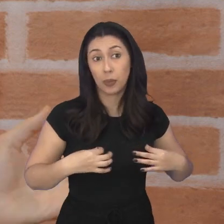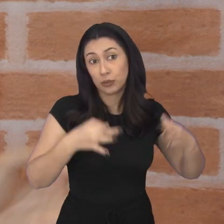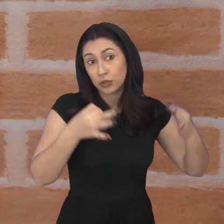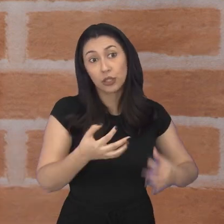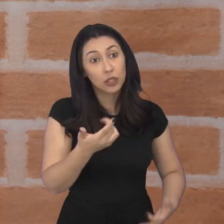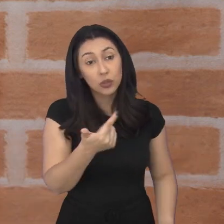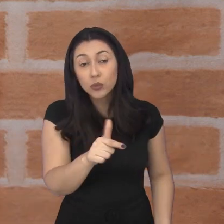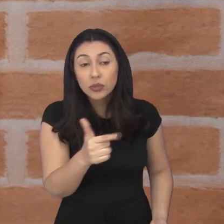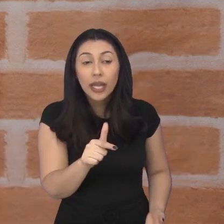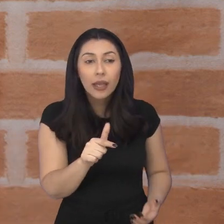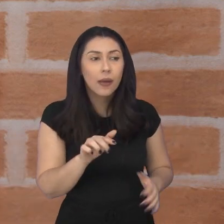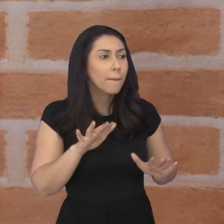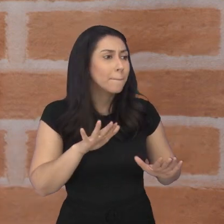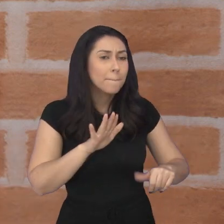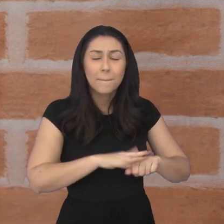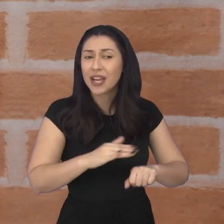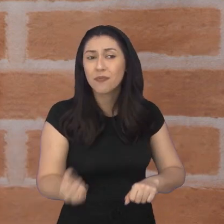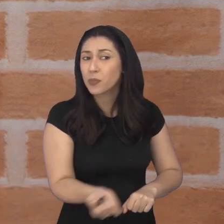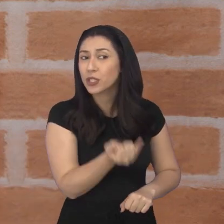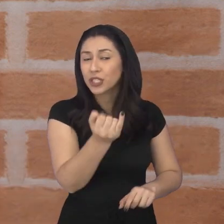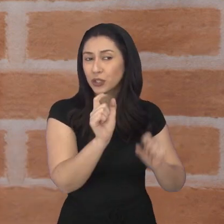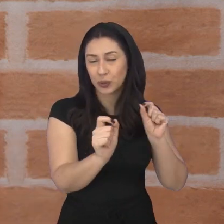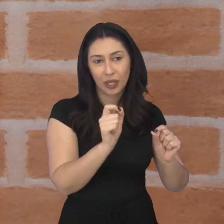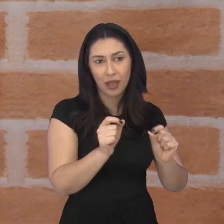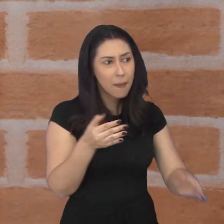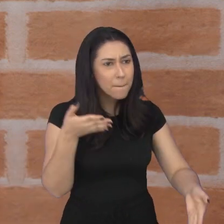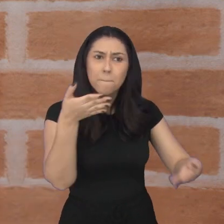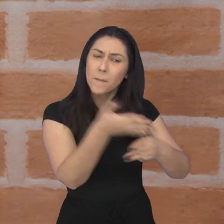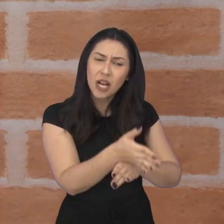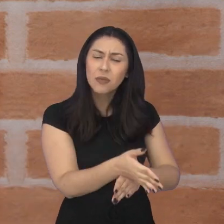trajes infantis, maiôs infantis que...